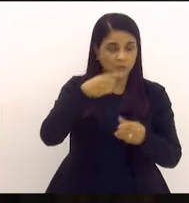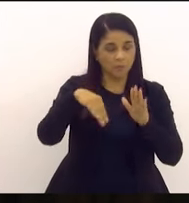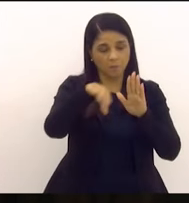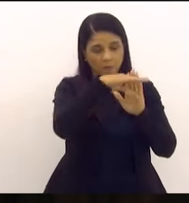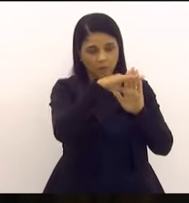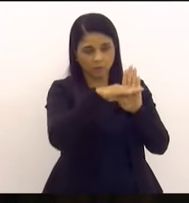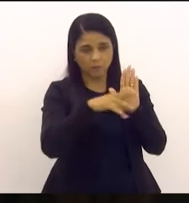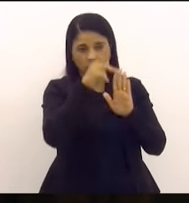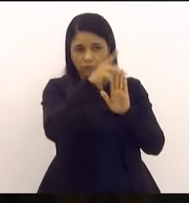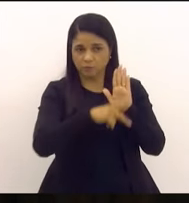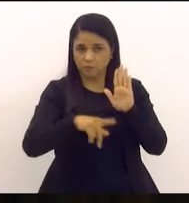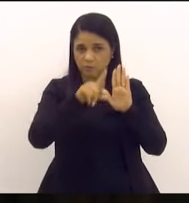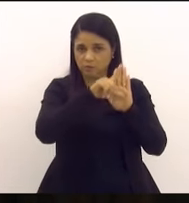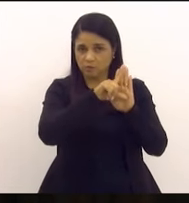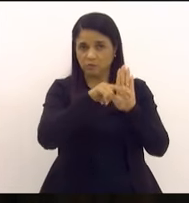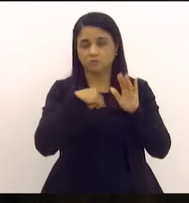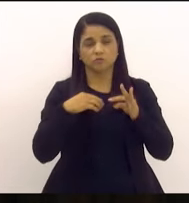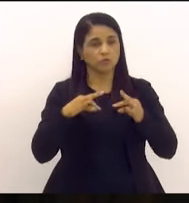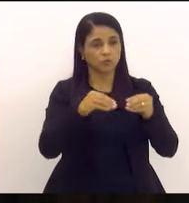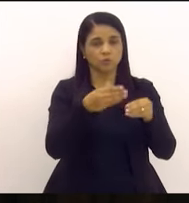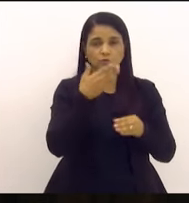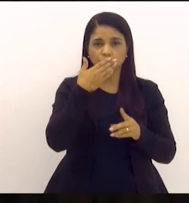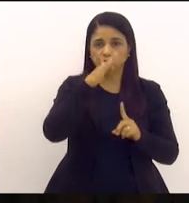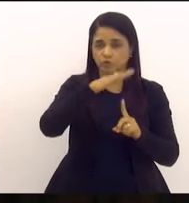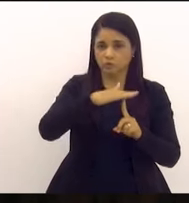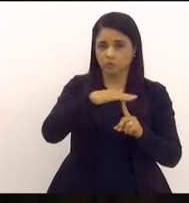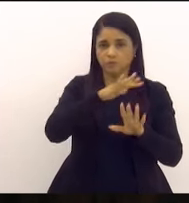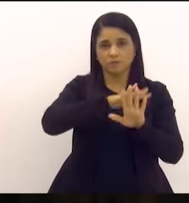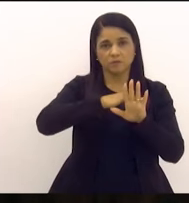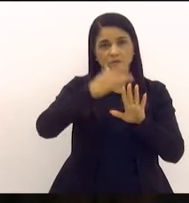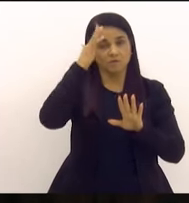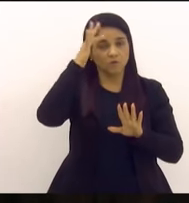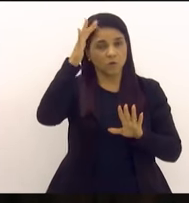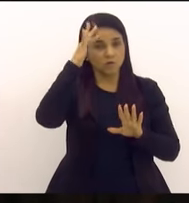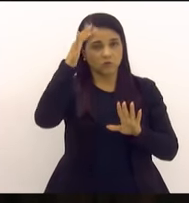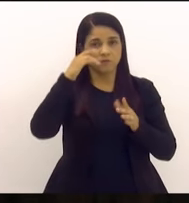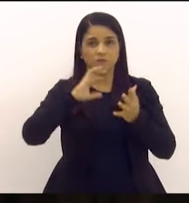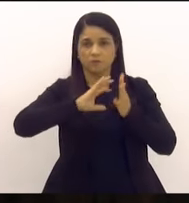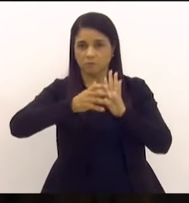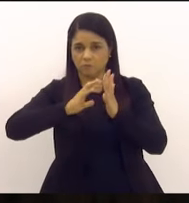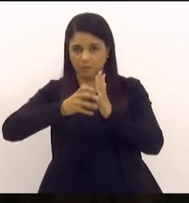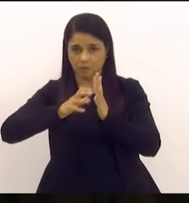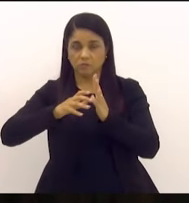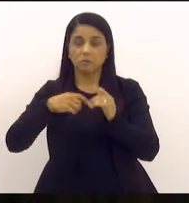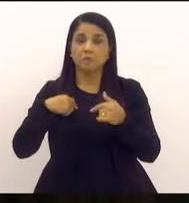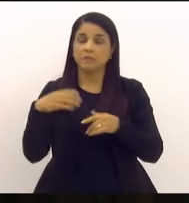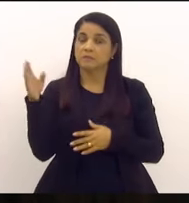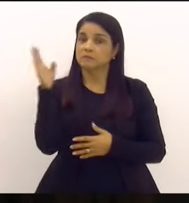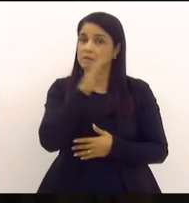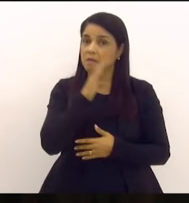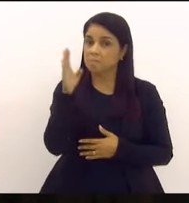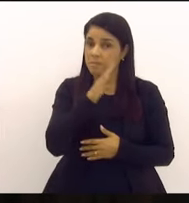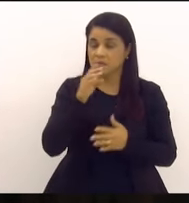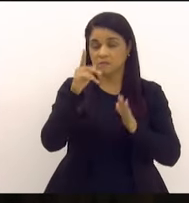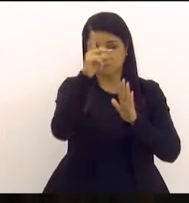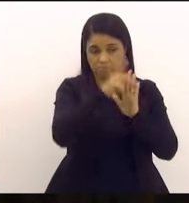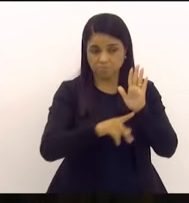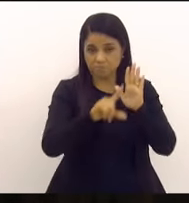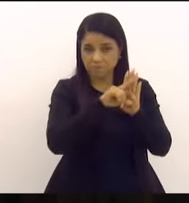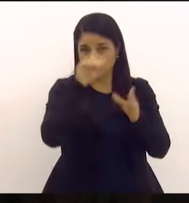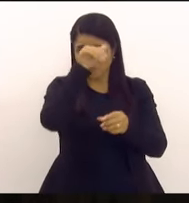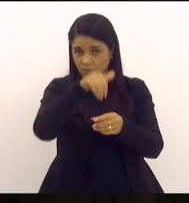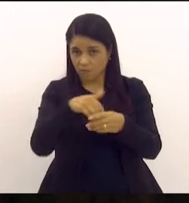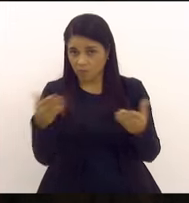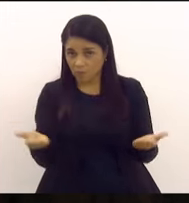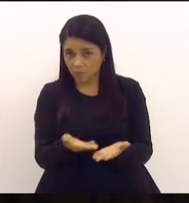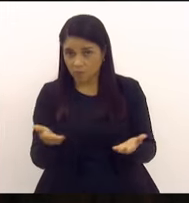de todos os tipos e de todas as filosofias nossas aqui partidárias, mas a pressa ocorreu justamente porque a gente não